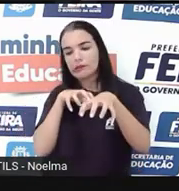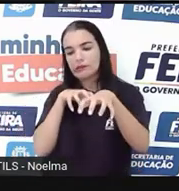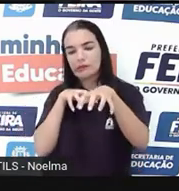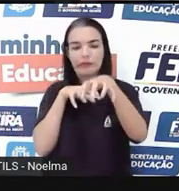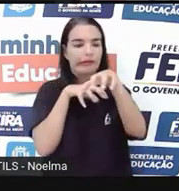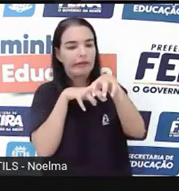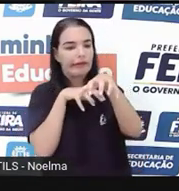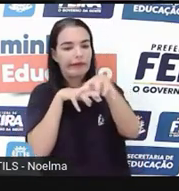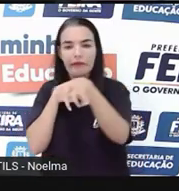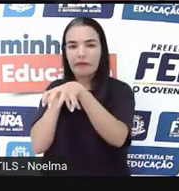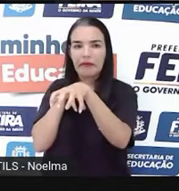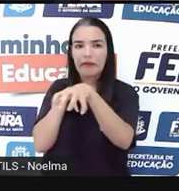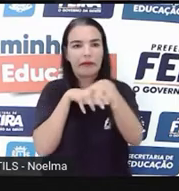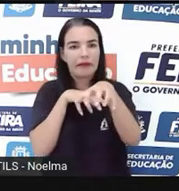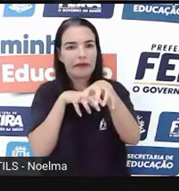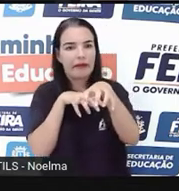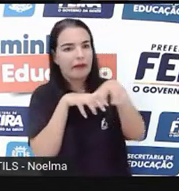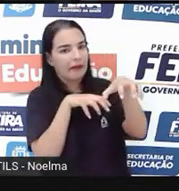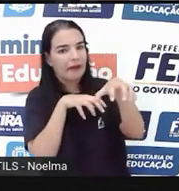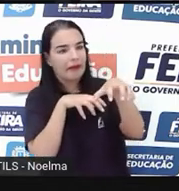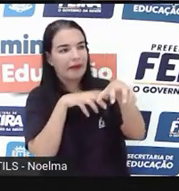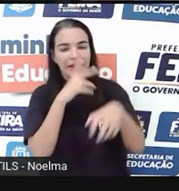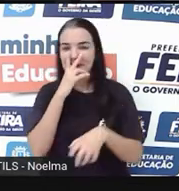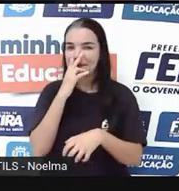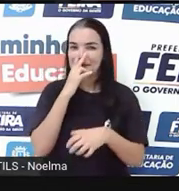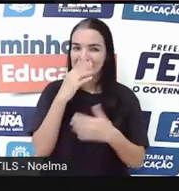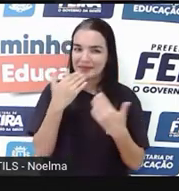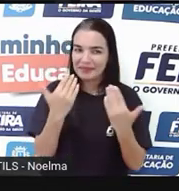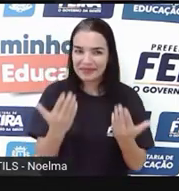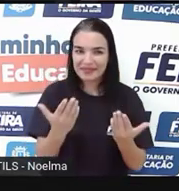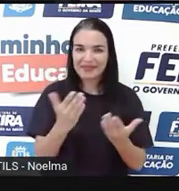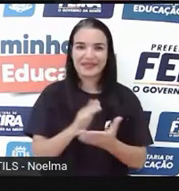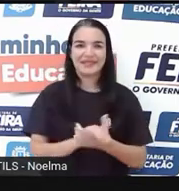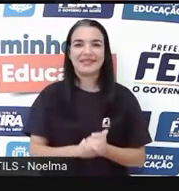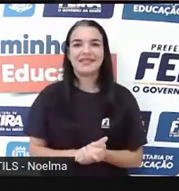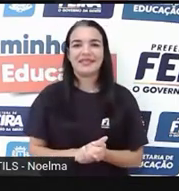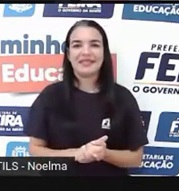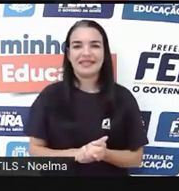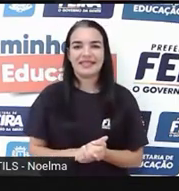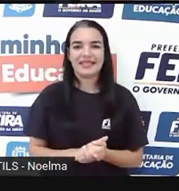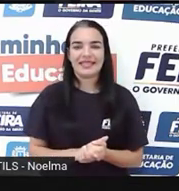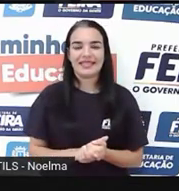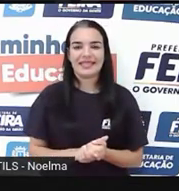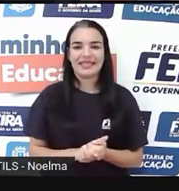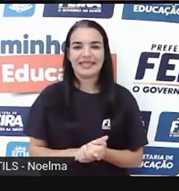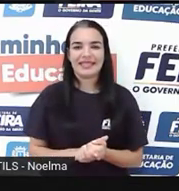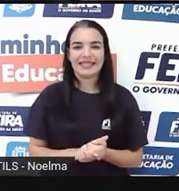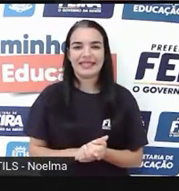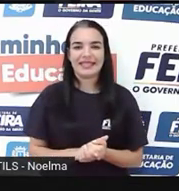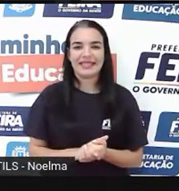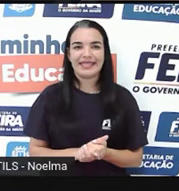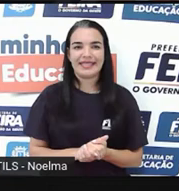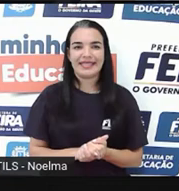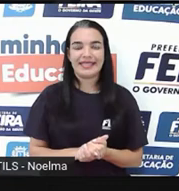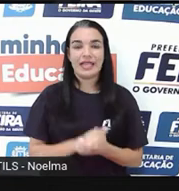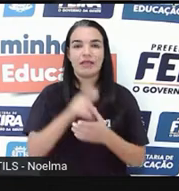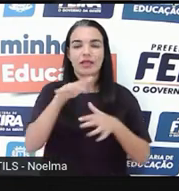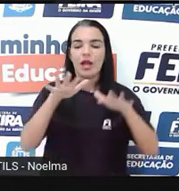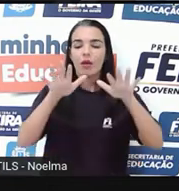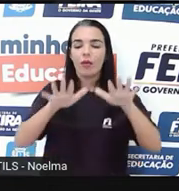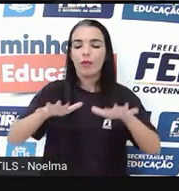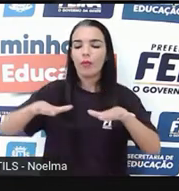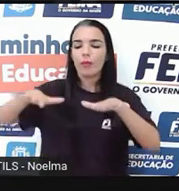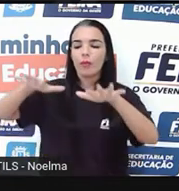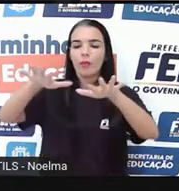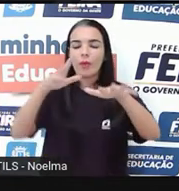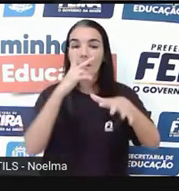um zumbi. Walk, ande. Float like a ghost. Flutue como